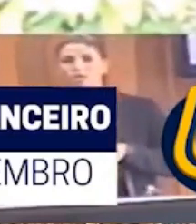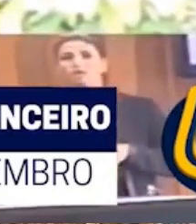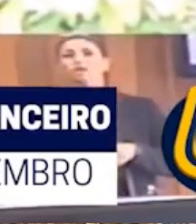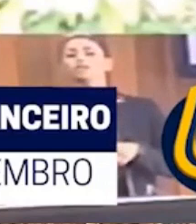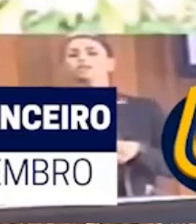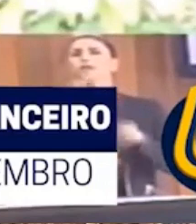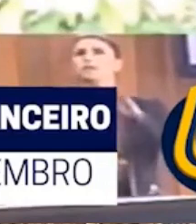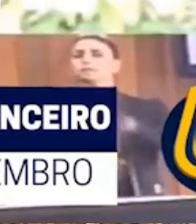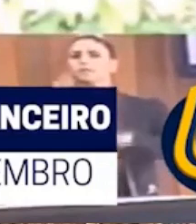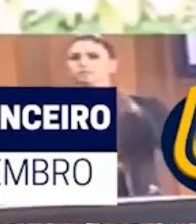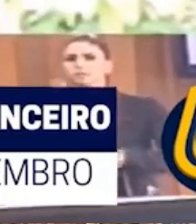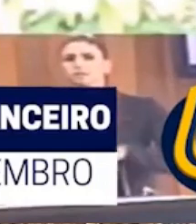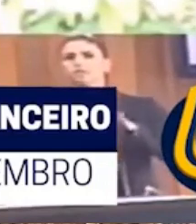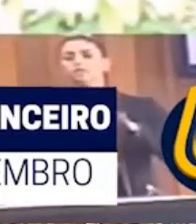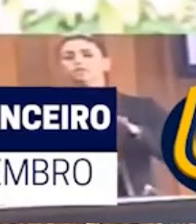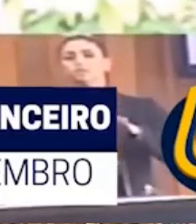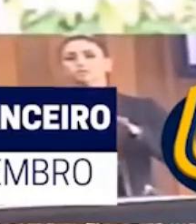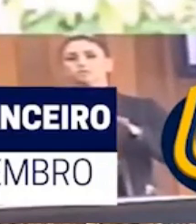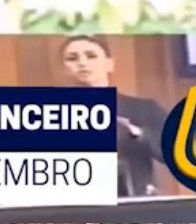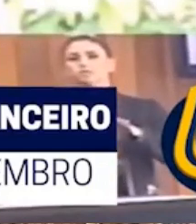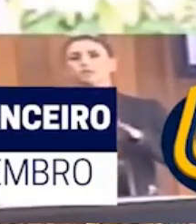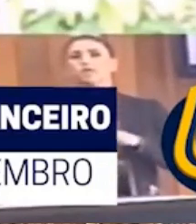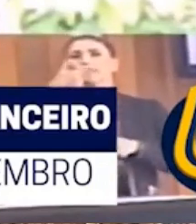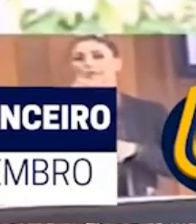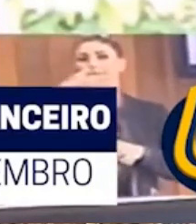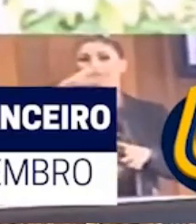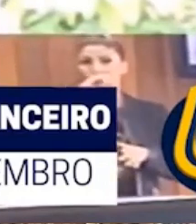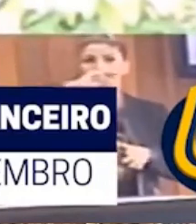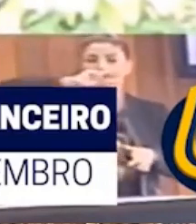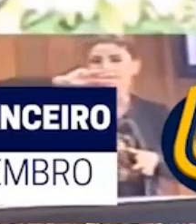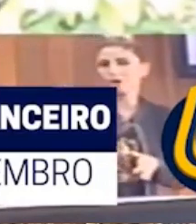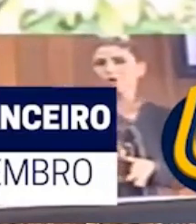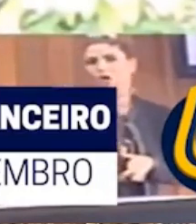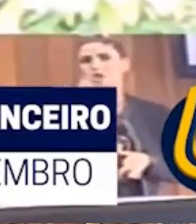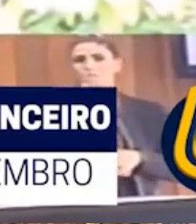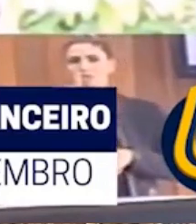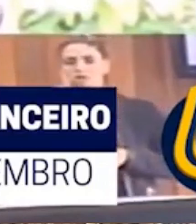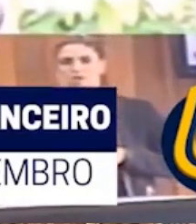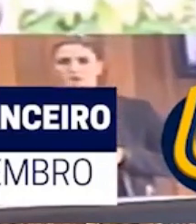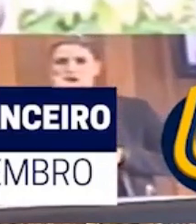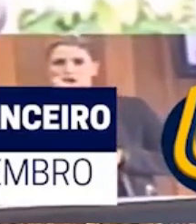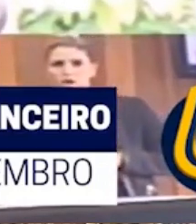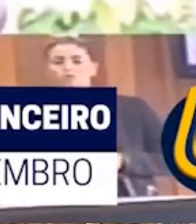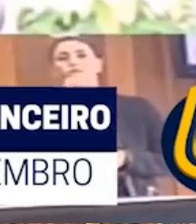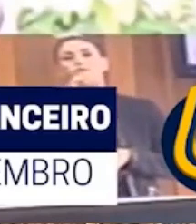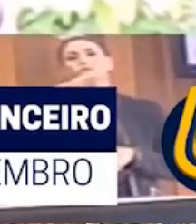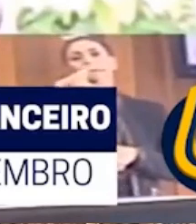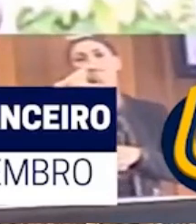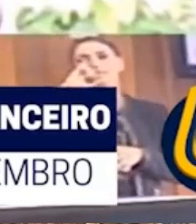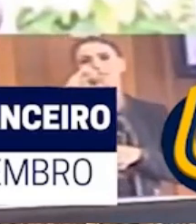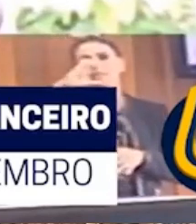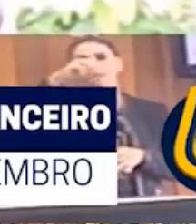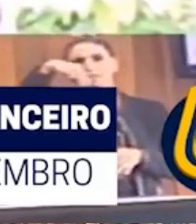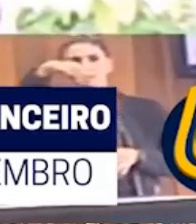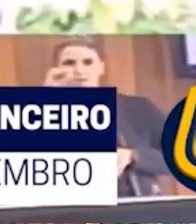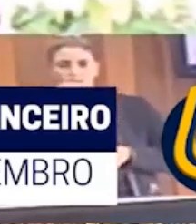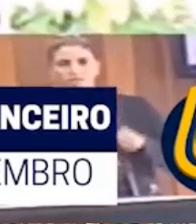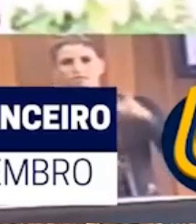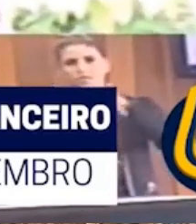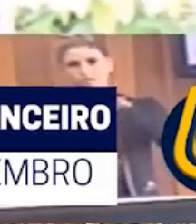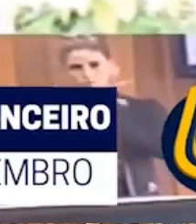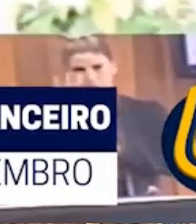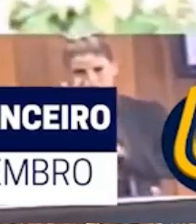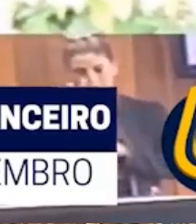uma previsão de arresto de 20 milhões de reais do ICMS do município. Por